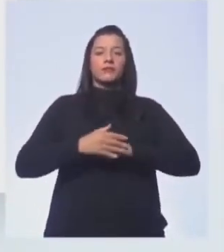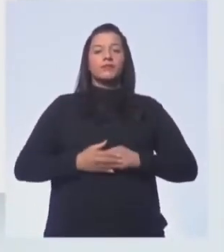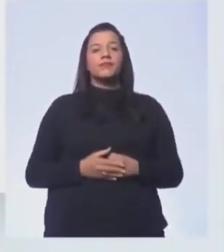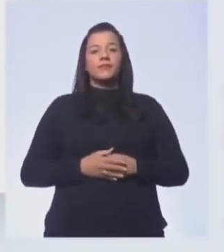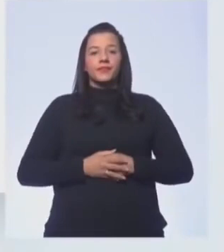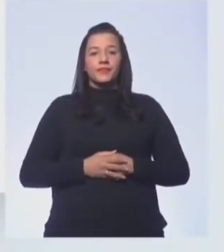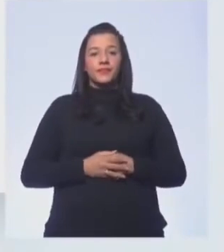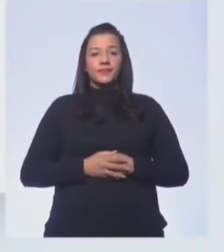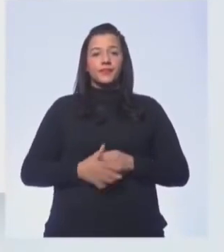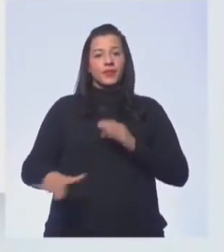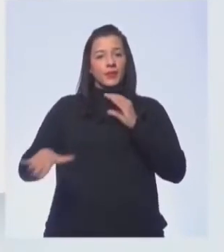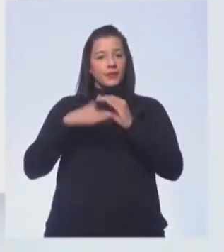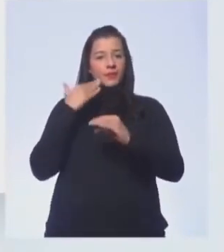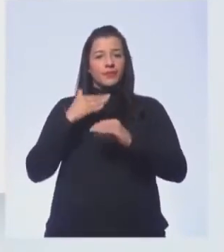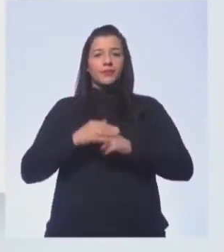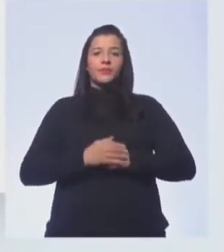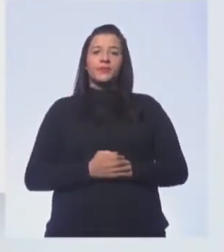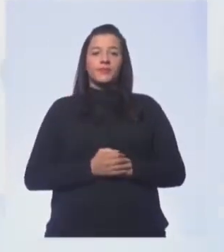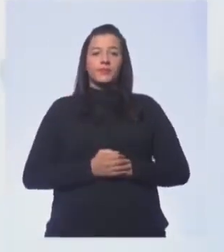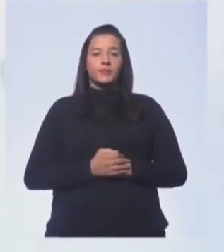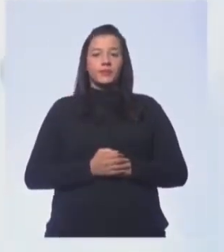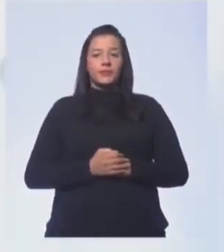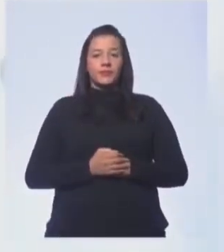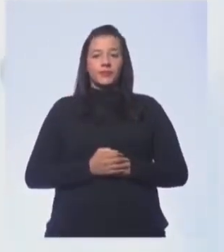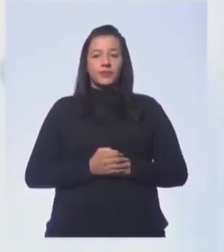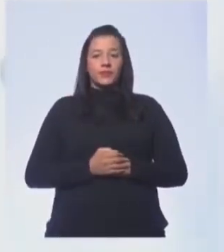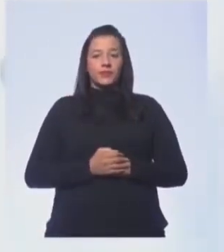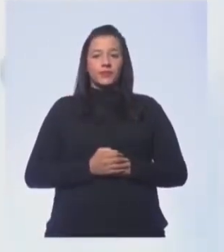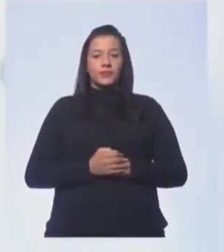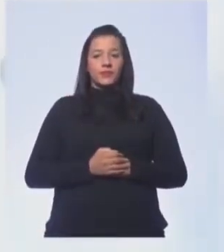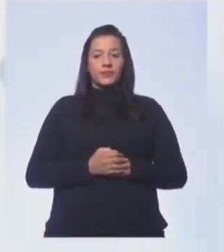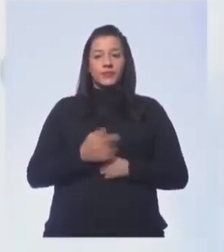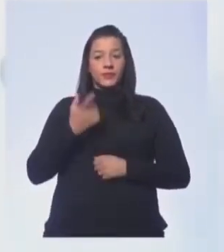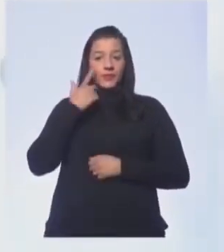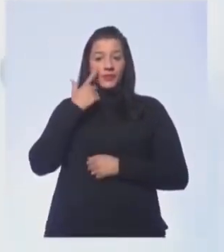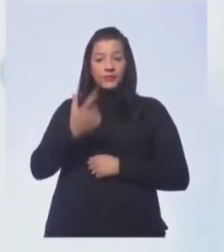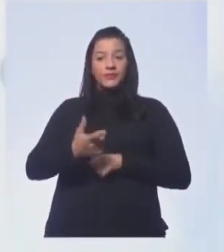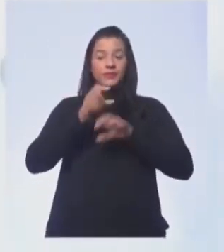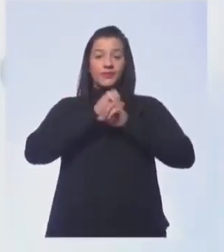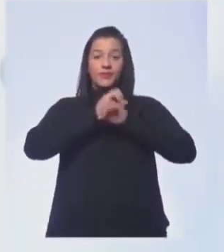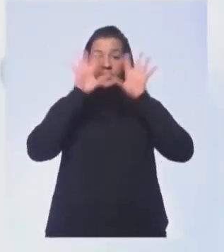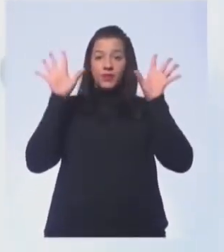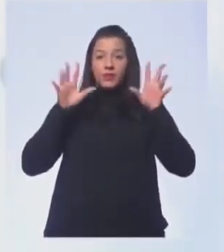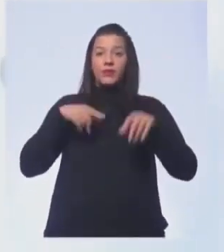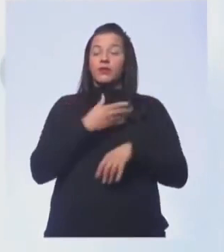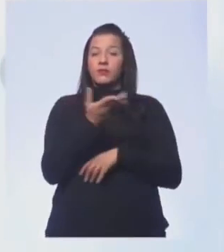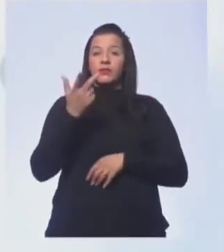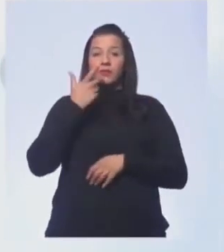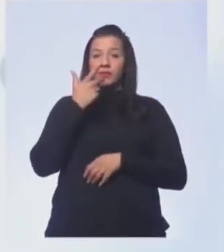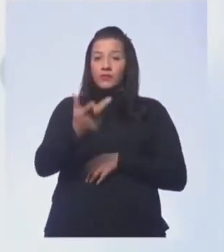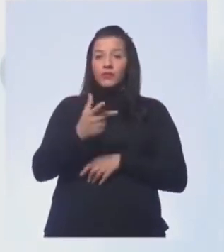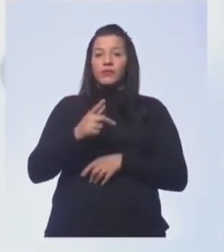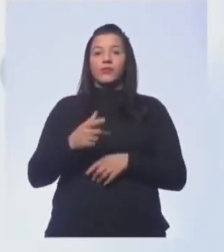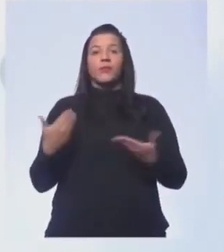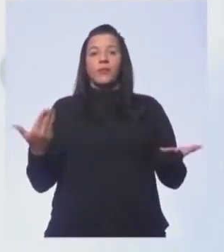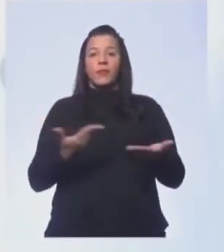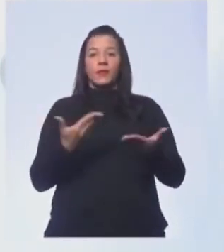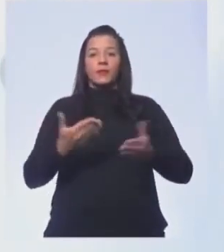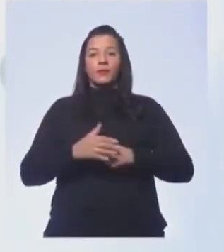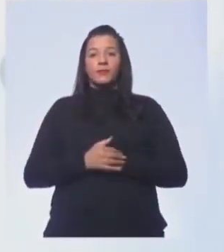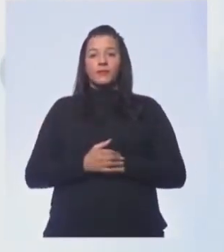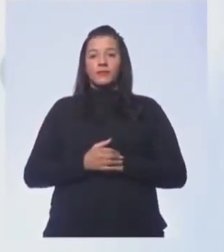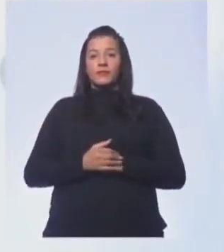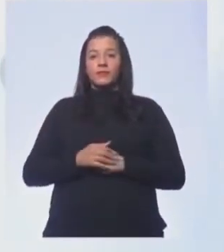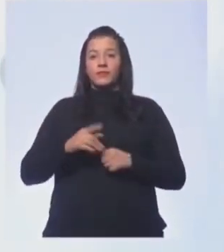e nos mandar uma mensagem. Olha aí, esse é um caso evidente daquilo que eu estava falando agora há pouco, Pro. Da